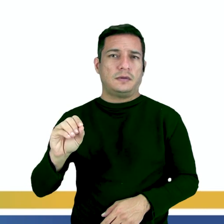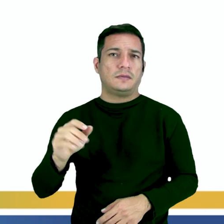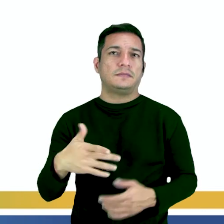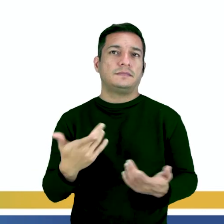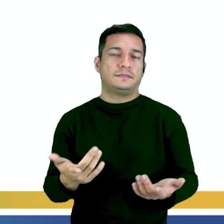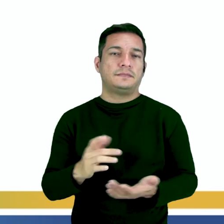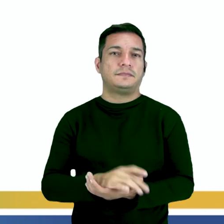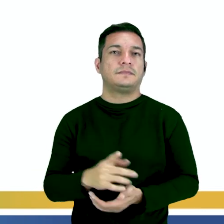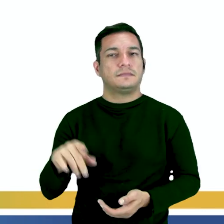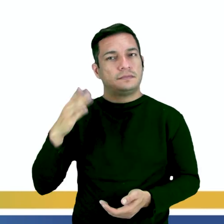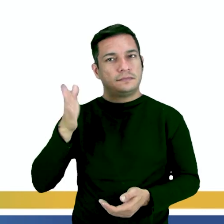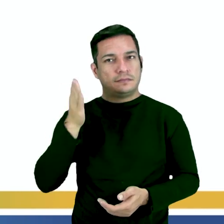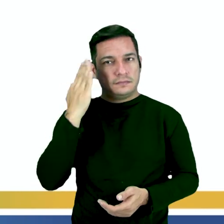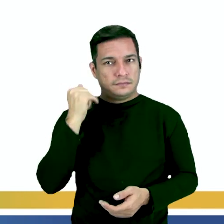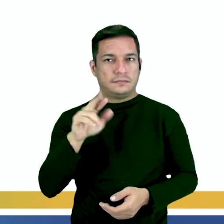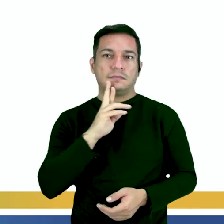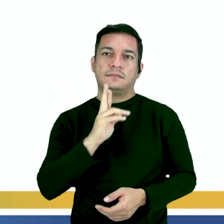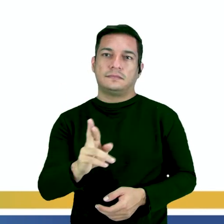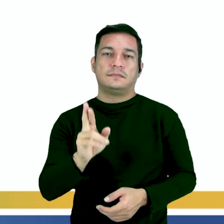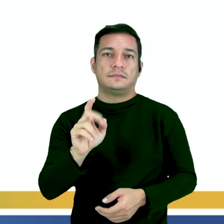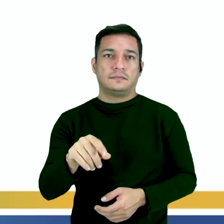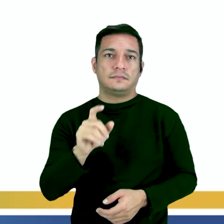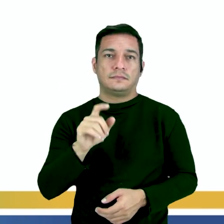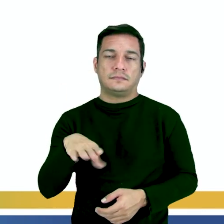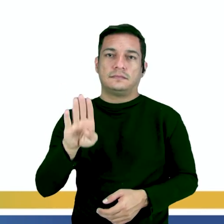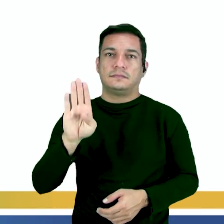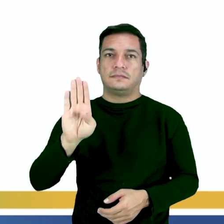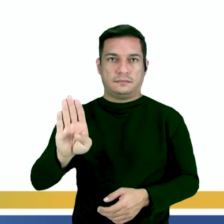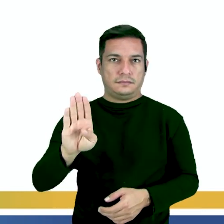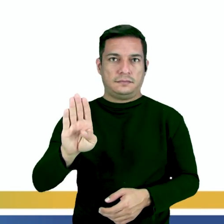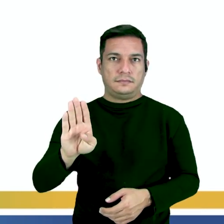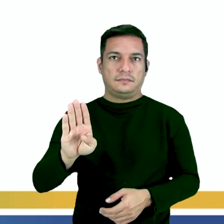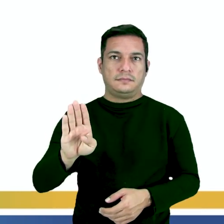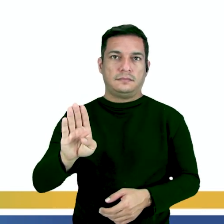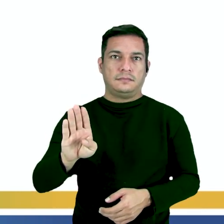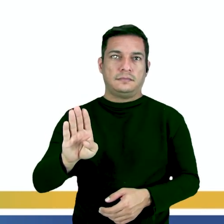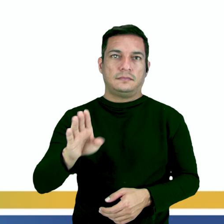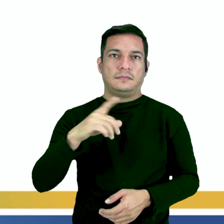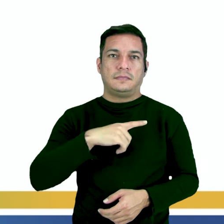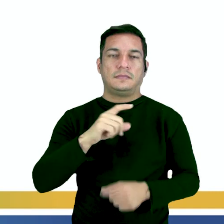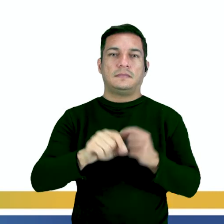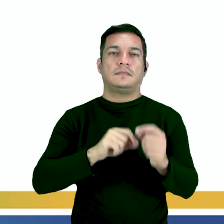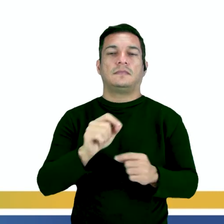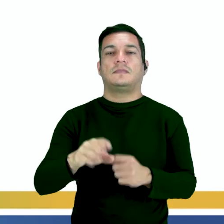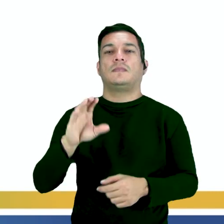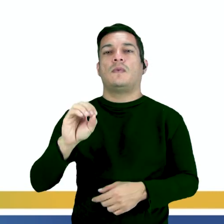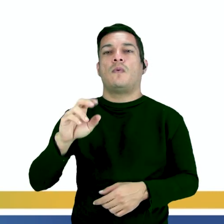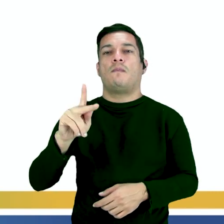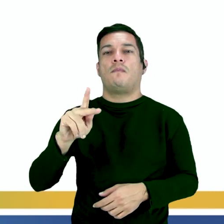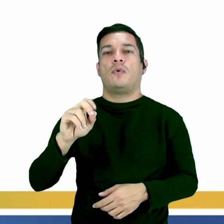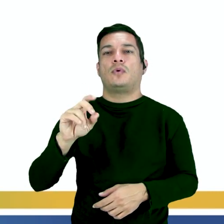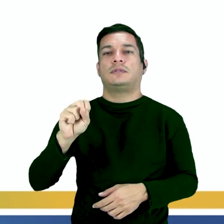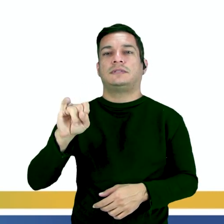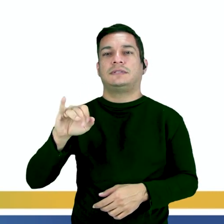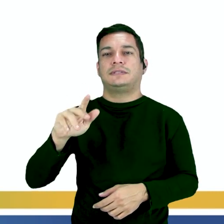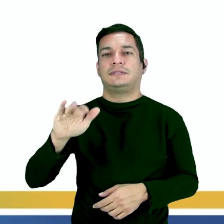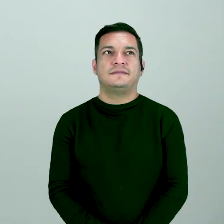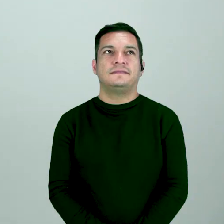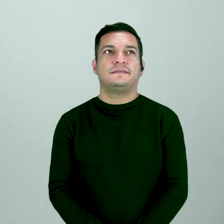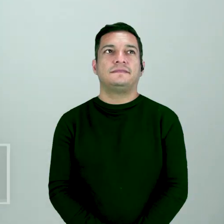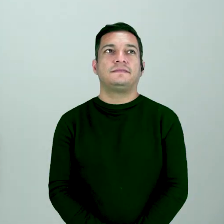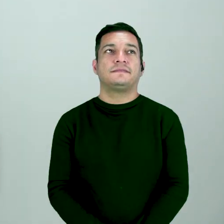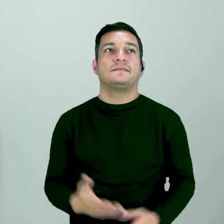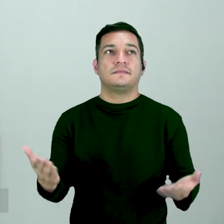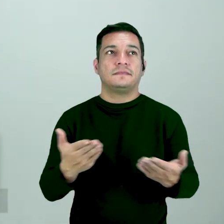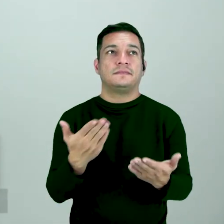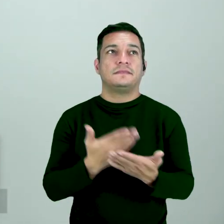Com certeza você já sabe o gabarito e realmente é a letra B. Temos uma ideia de oposição.